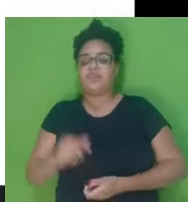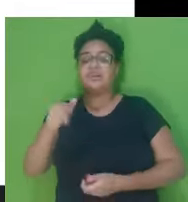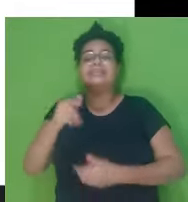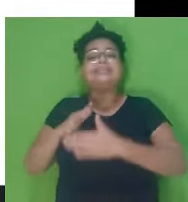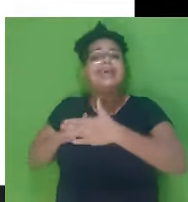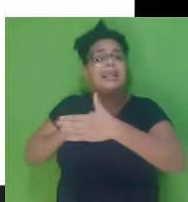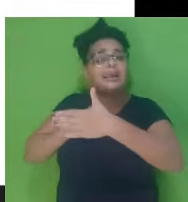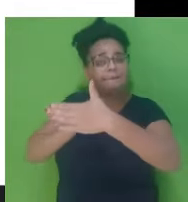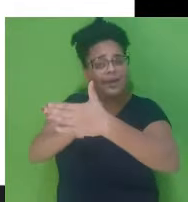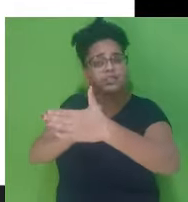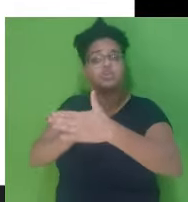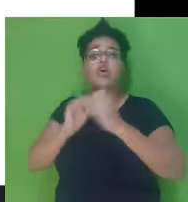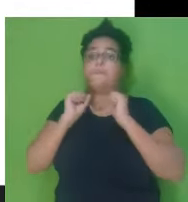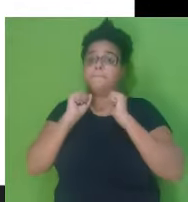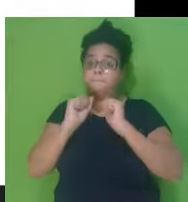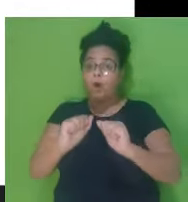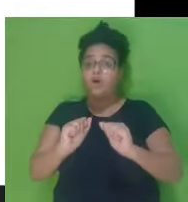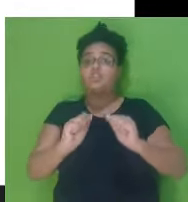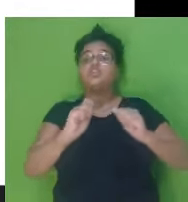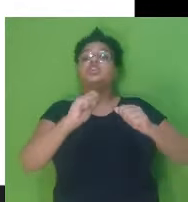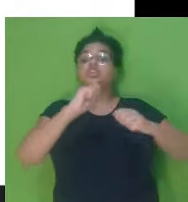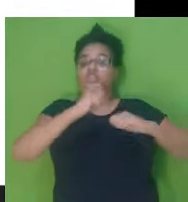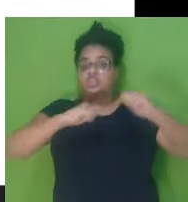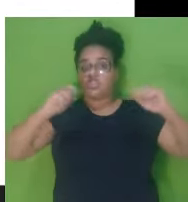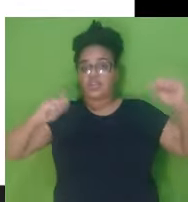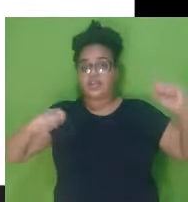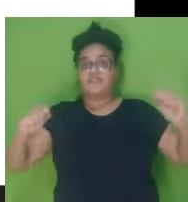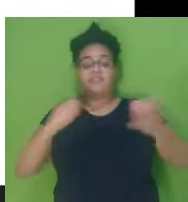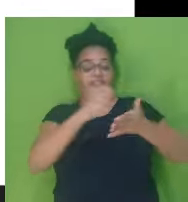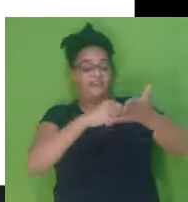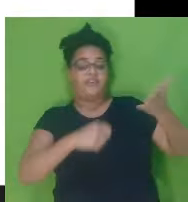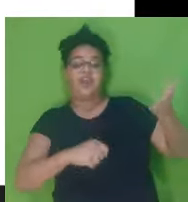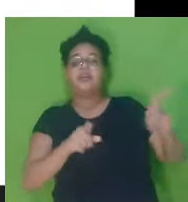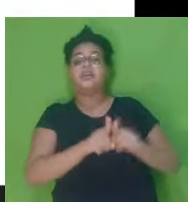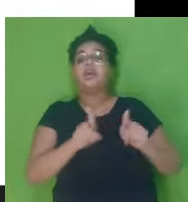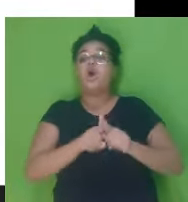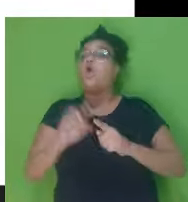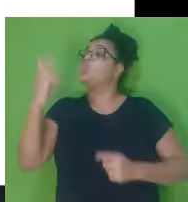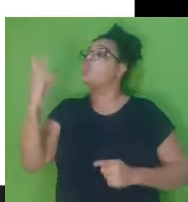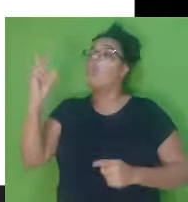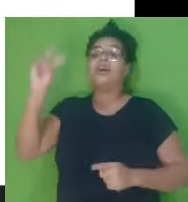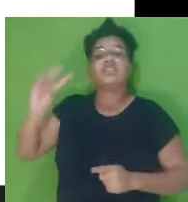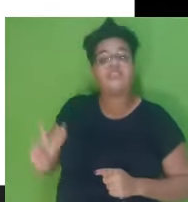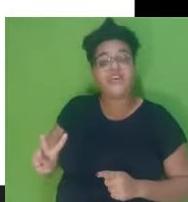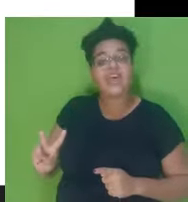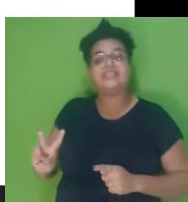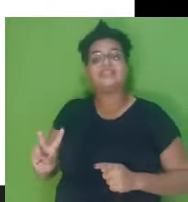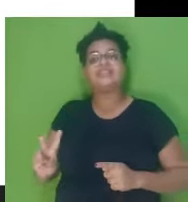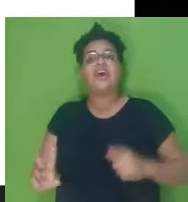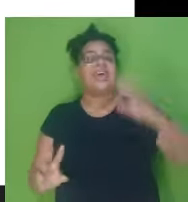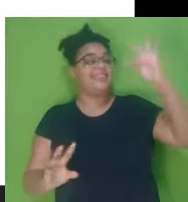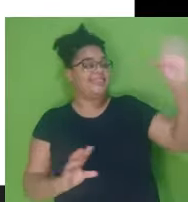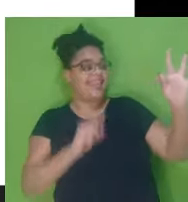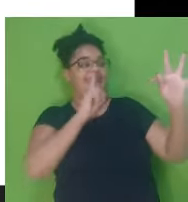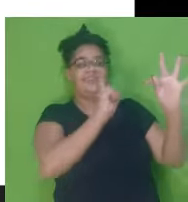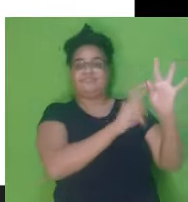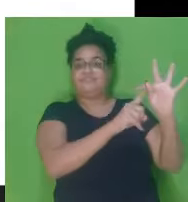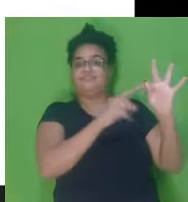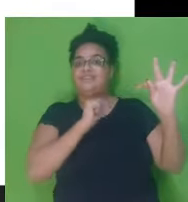Portanto, esse limite ele pode ser reescrito como limite de 2 vezes seno de